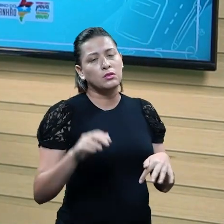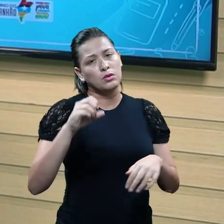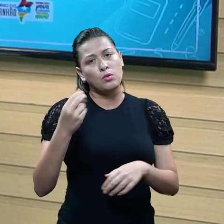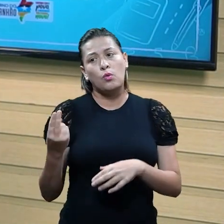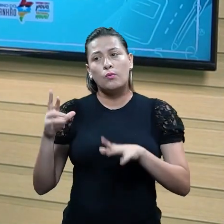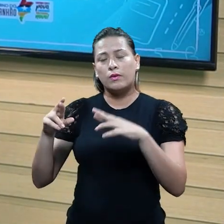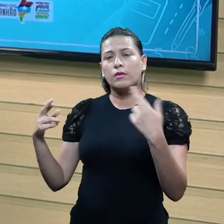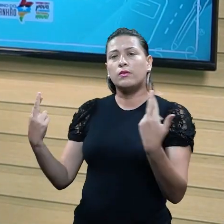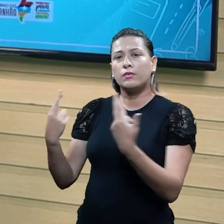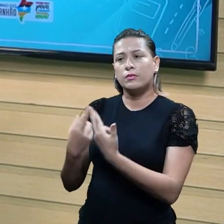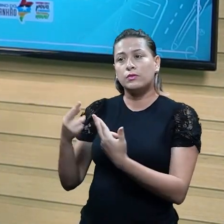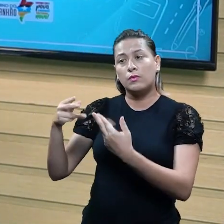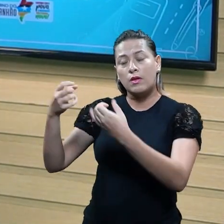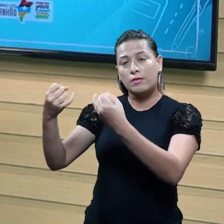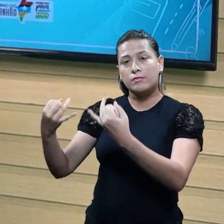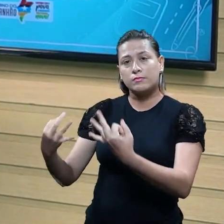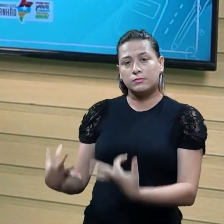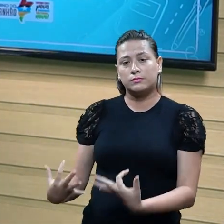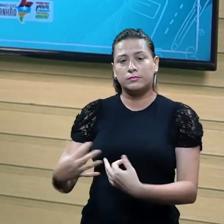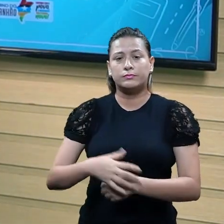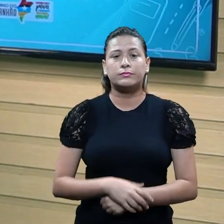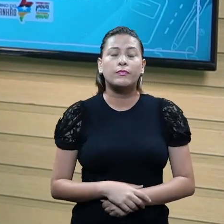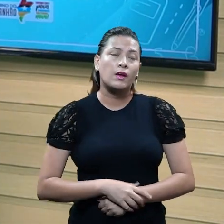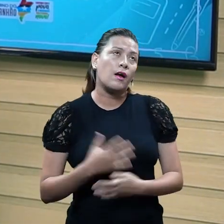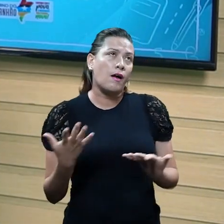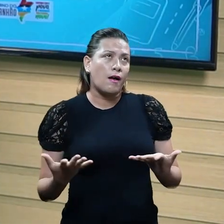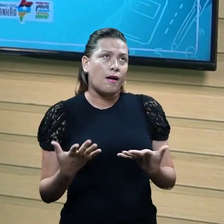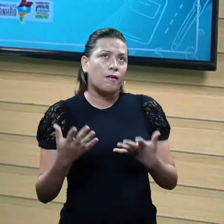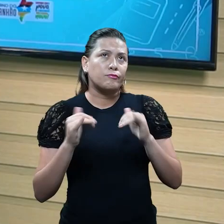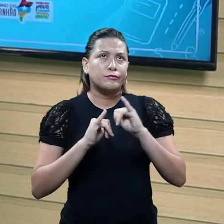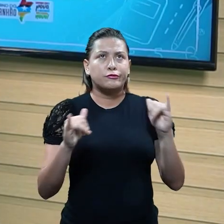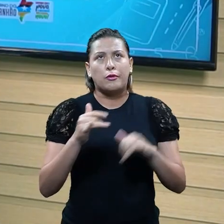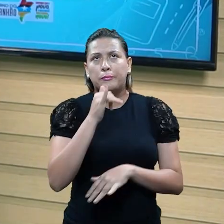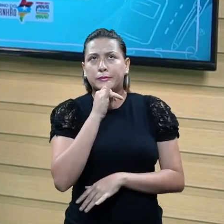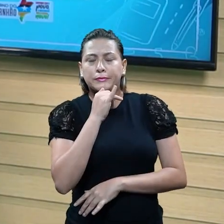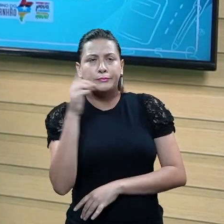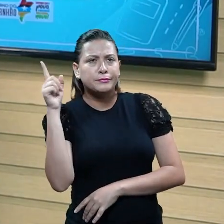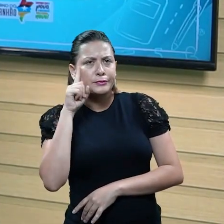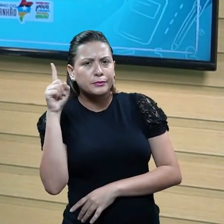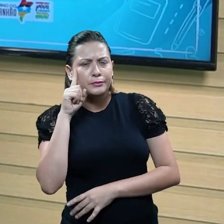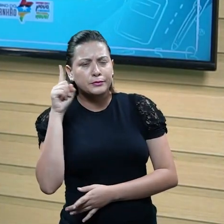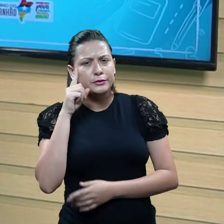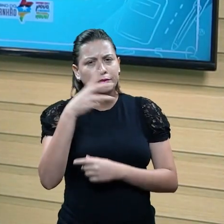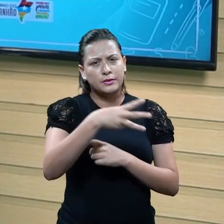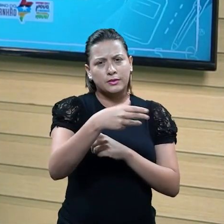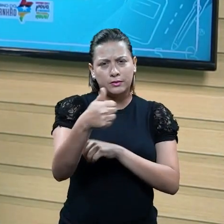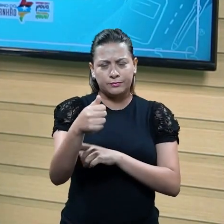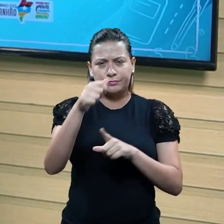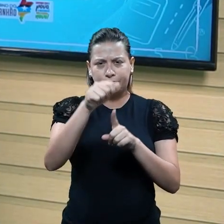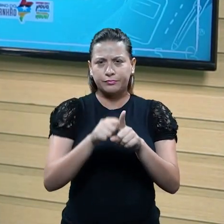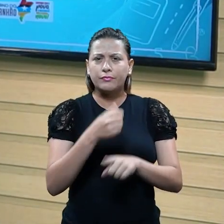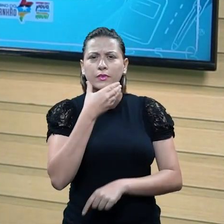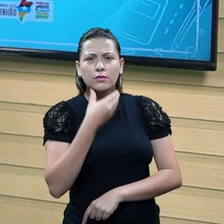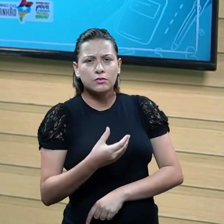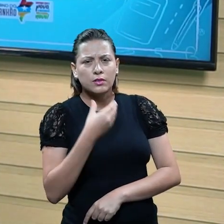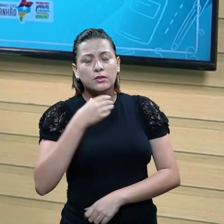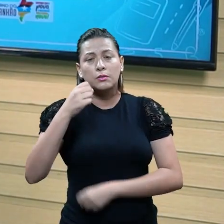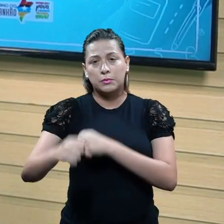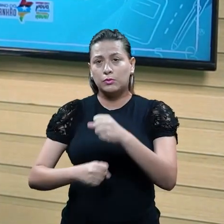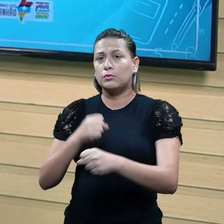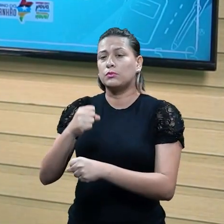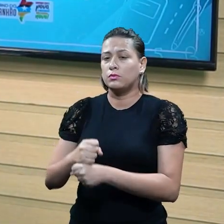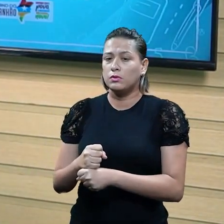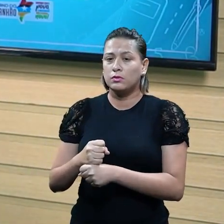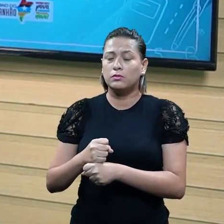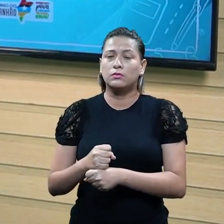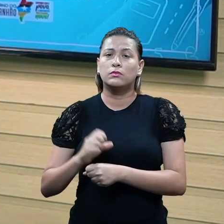dizer, olha, vai ser todo dia 31 de dezembro do ano consecutivo, vai acontecer o